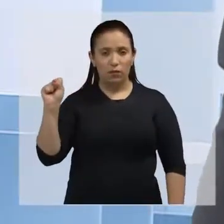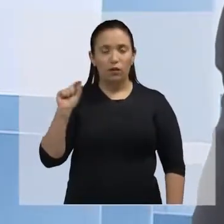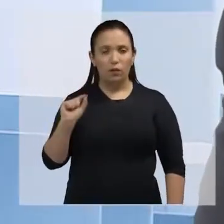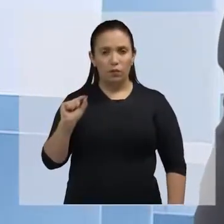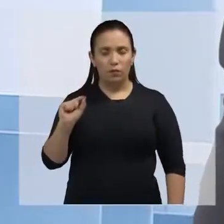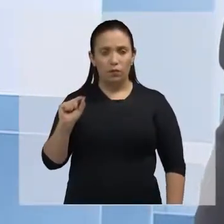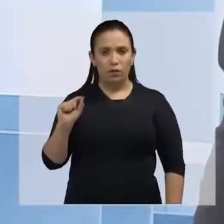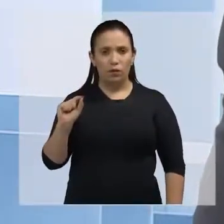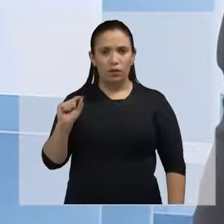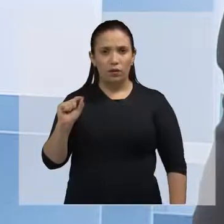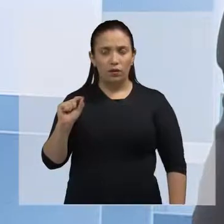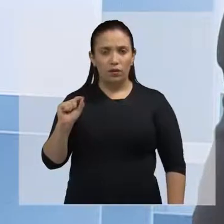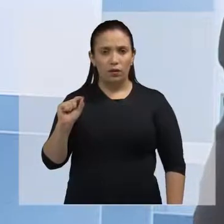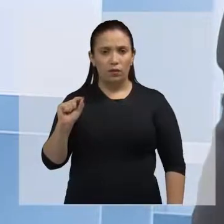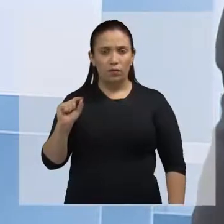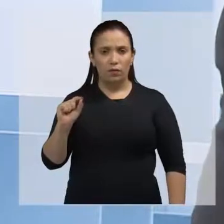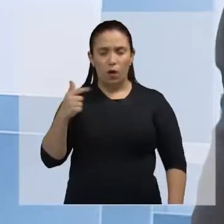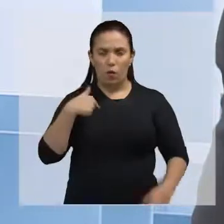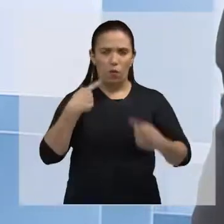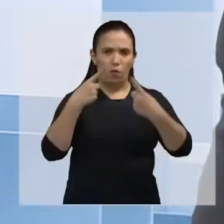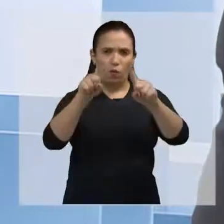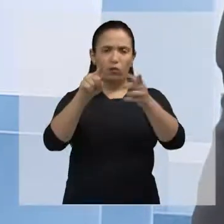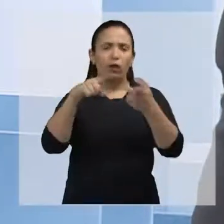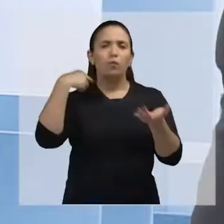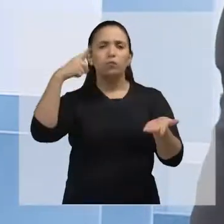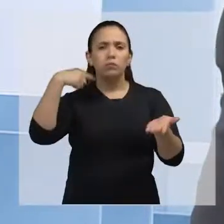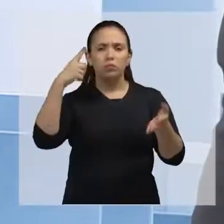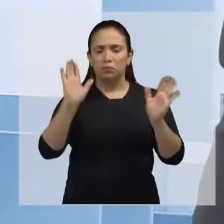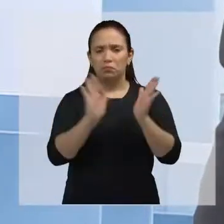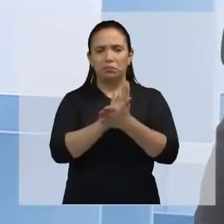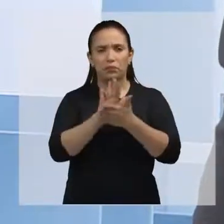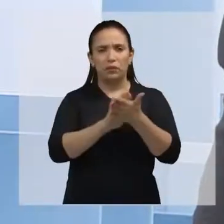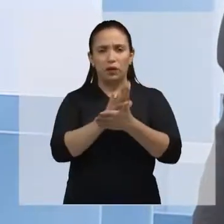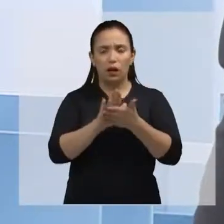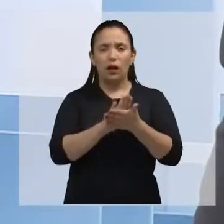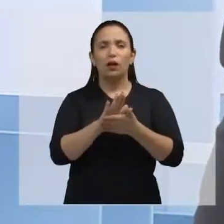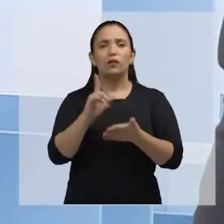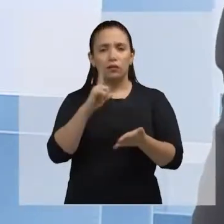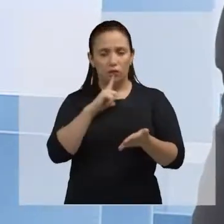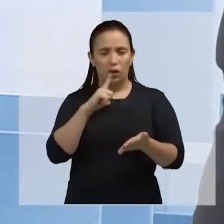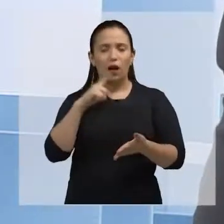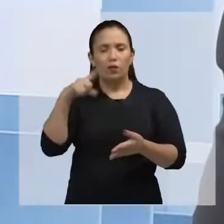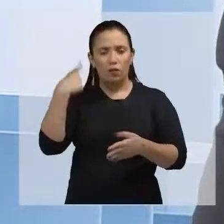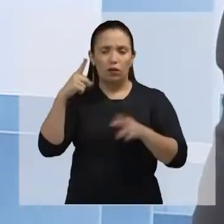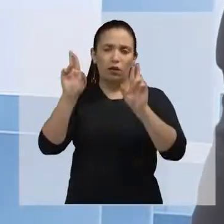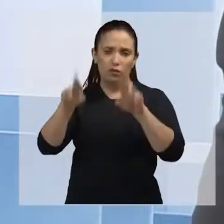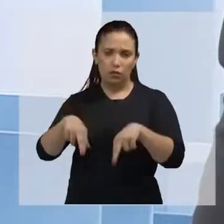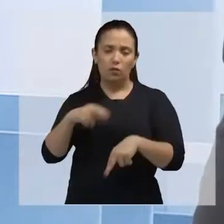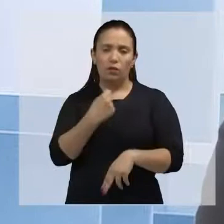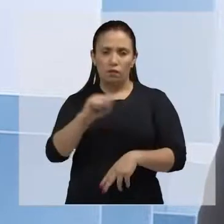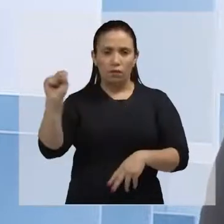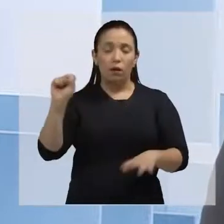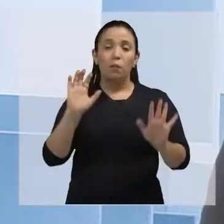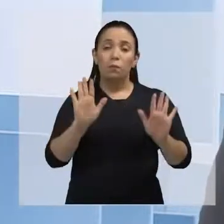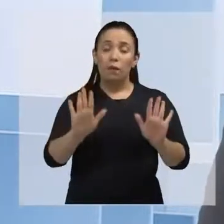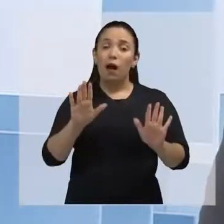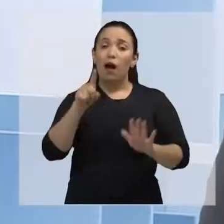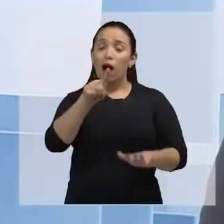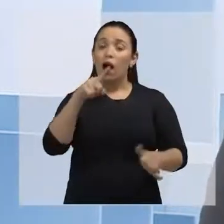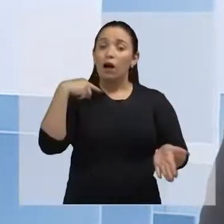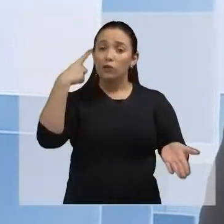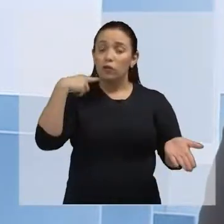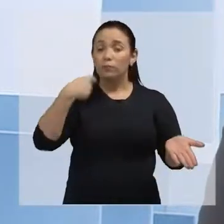falando nenhuma coisa aqui contra advogado. O réu tem direito de defesa, o advogado faz parte dele. Eu só acho que o advogado